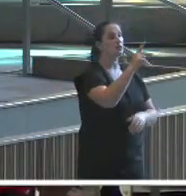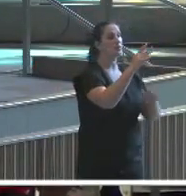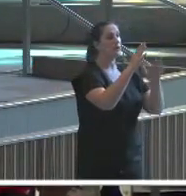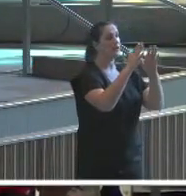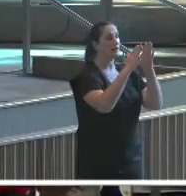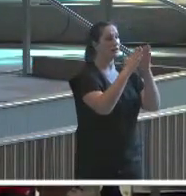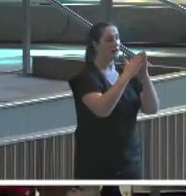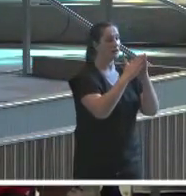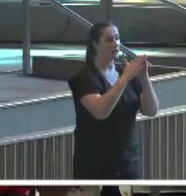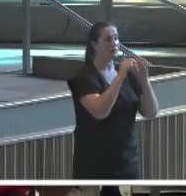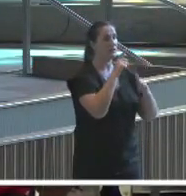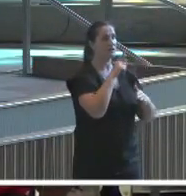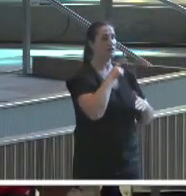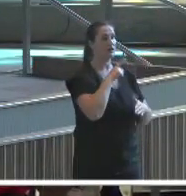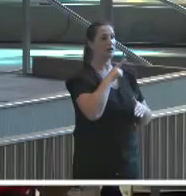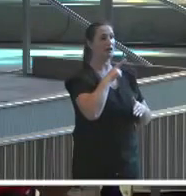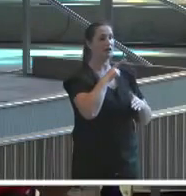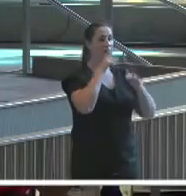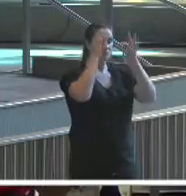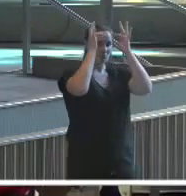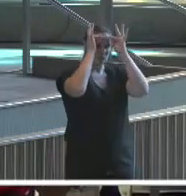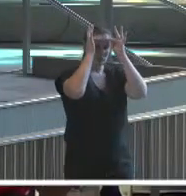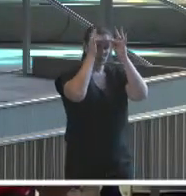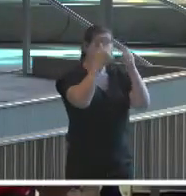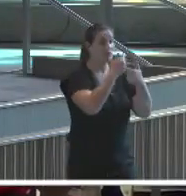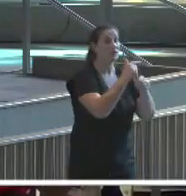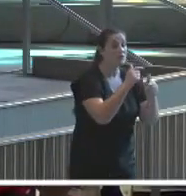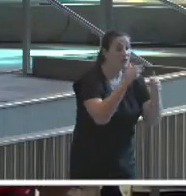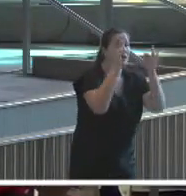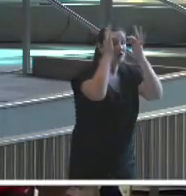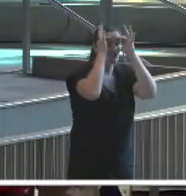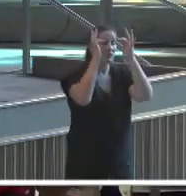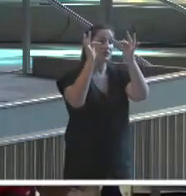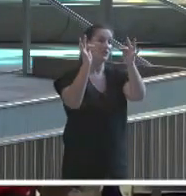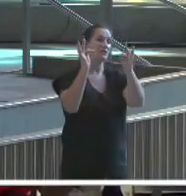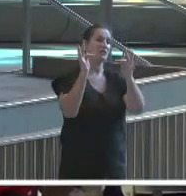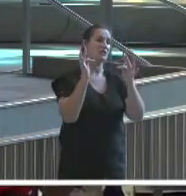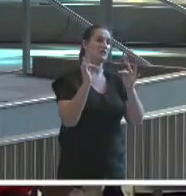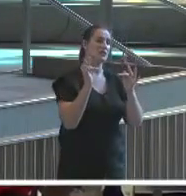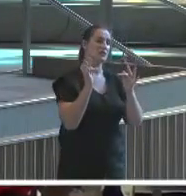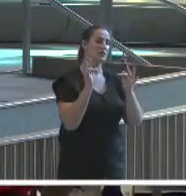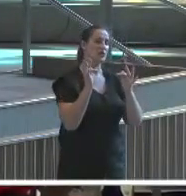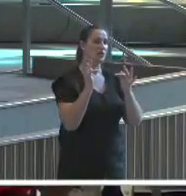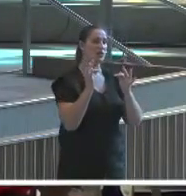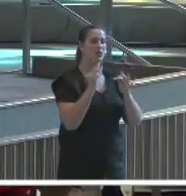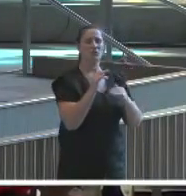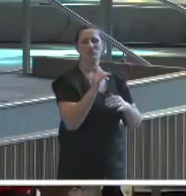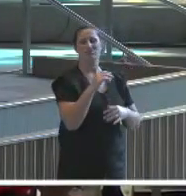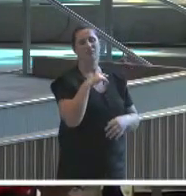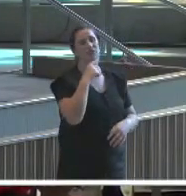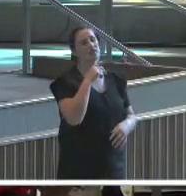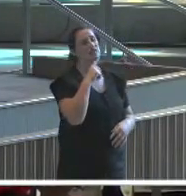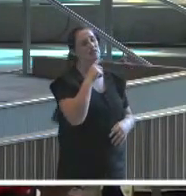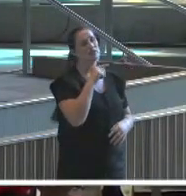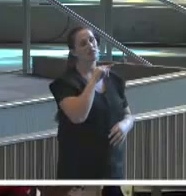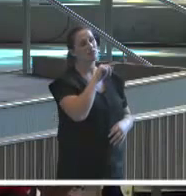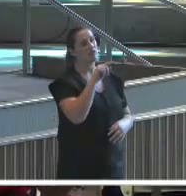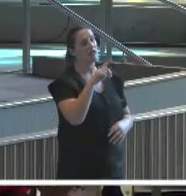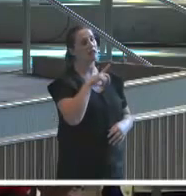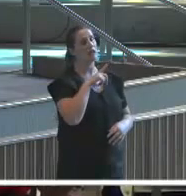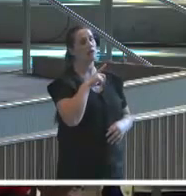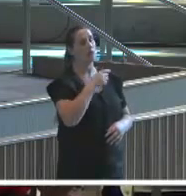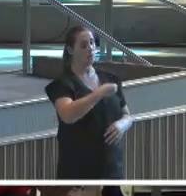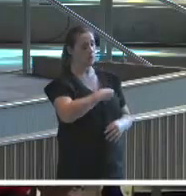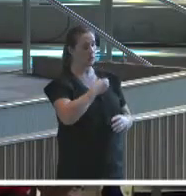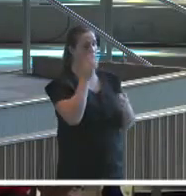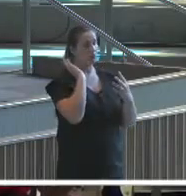fruto da infidelidade. E não adianta você ter uma vida dupla e tentar esconder o que está acontecendo, porque